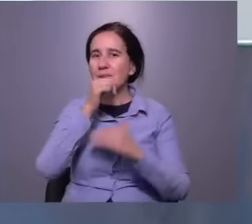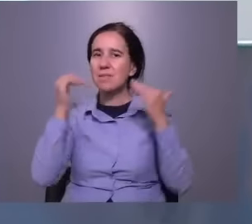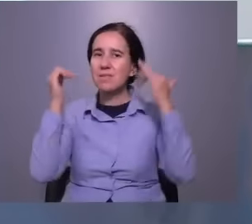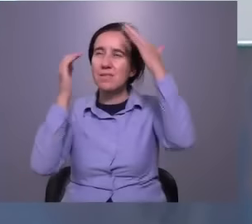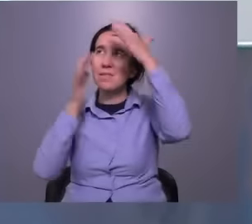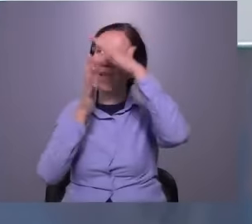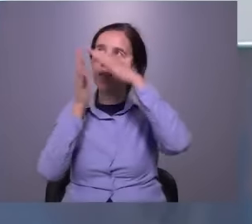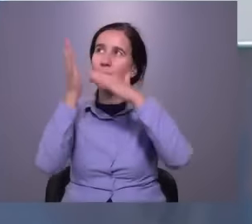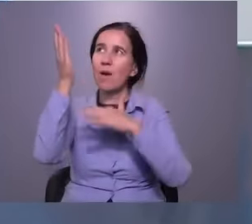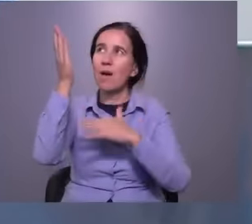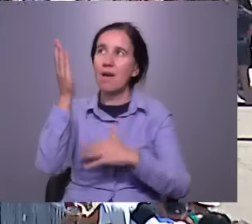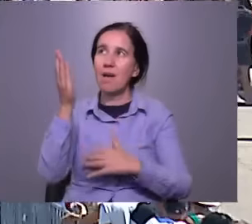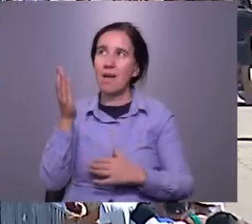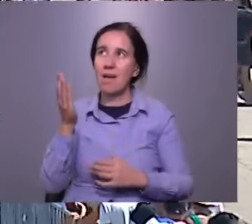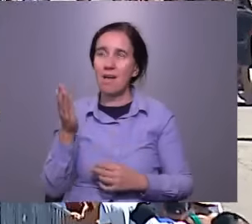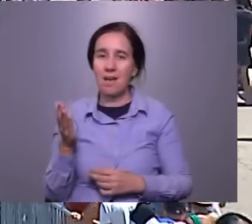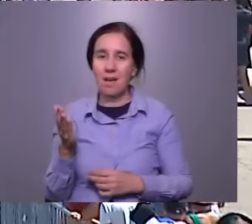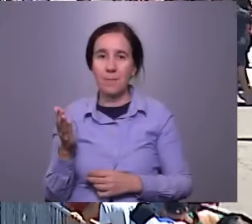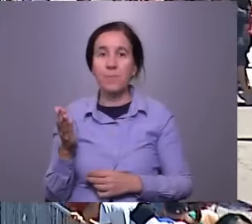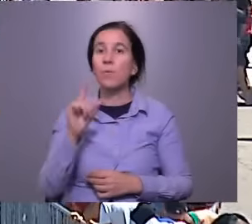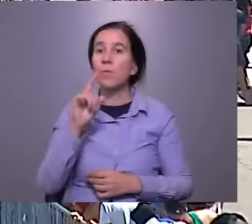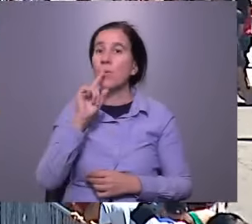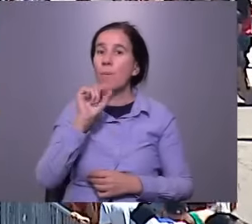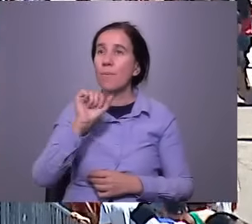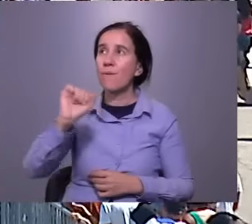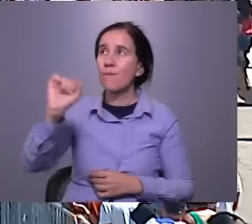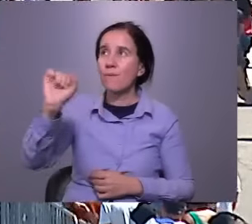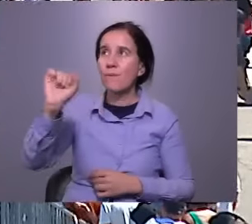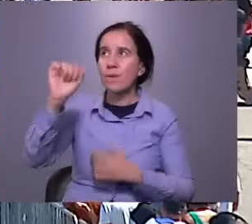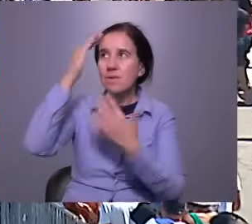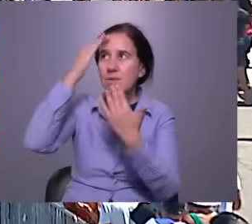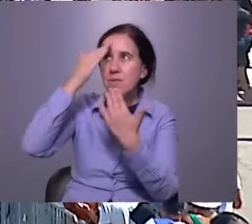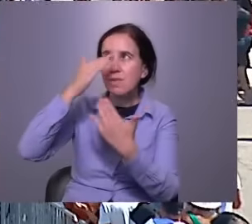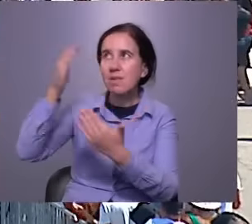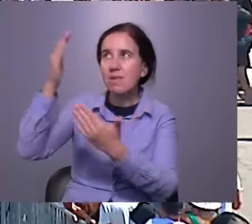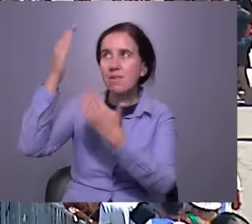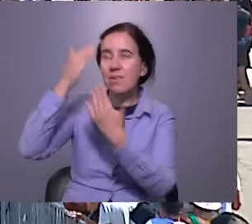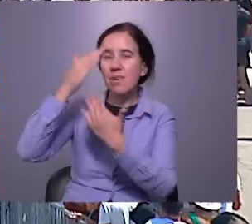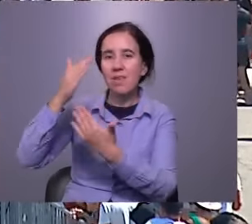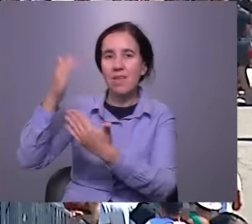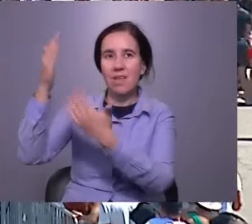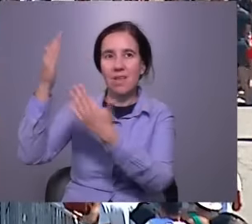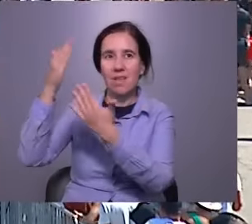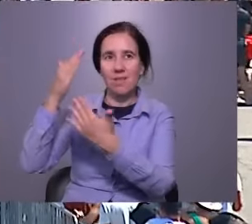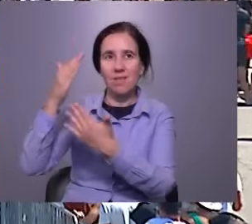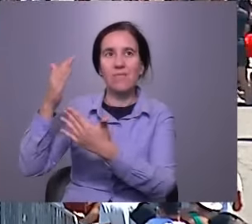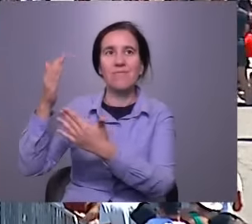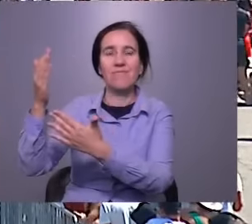Fiéis aos ensinamentos do Salvador, ousamos dizer: